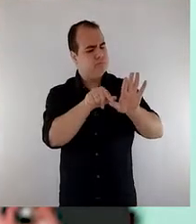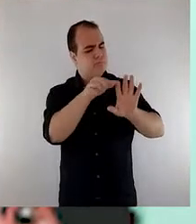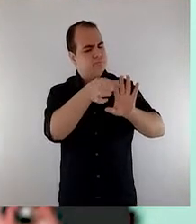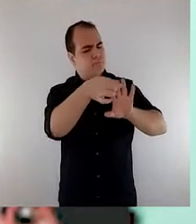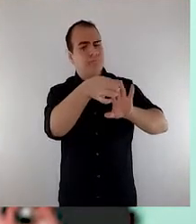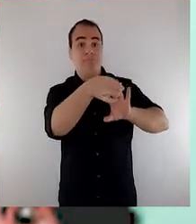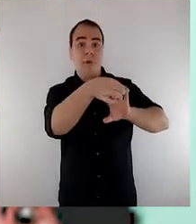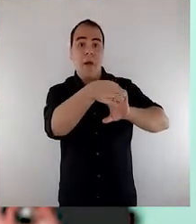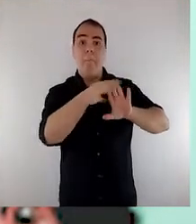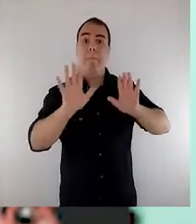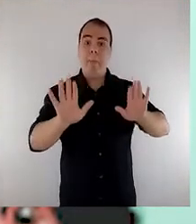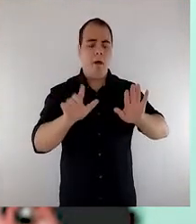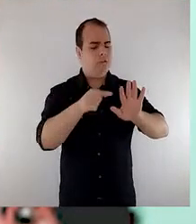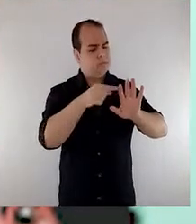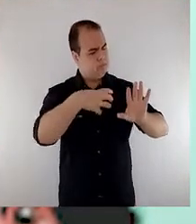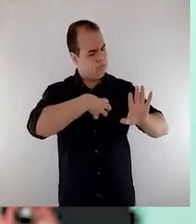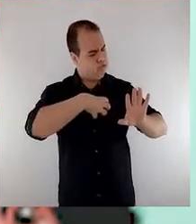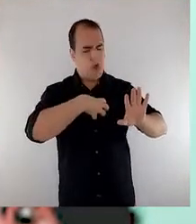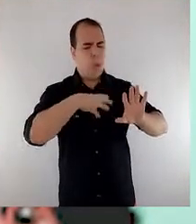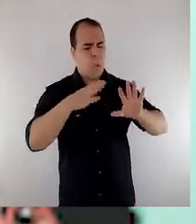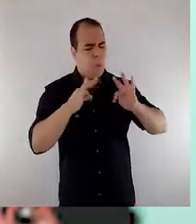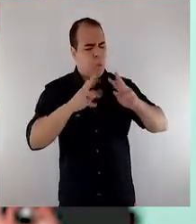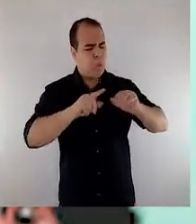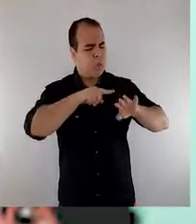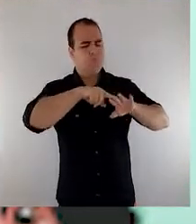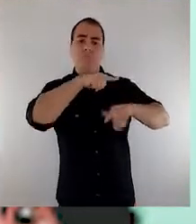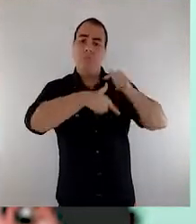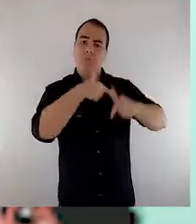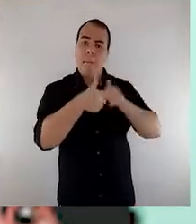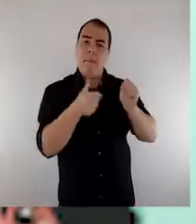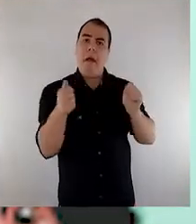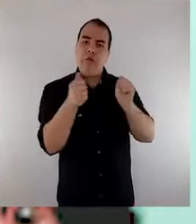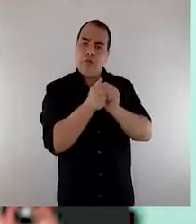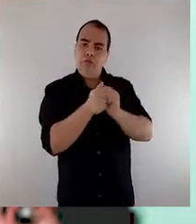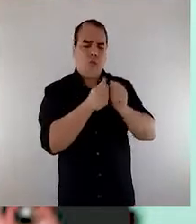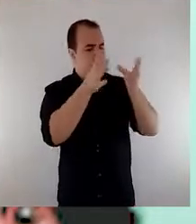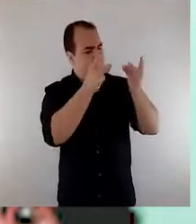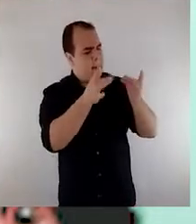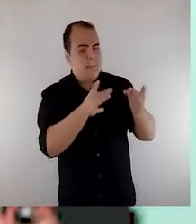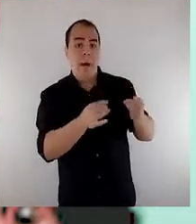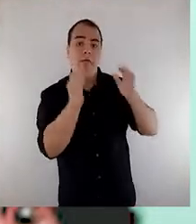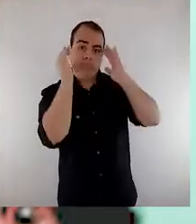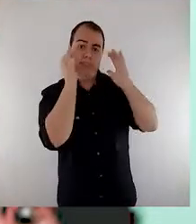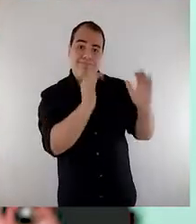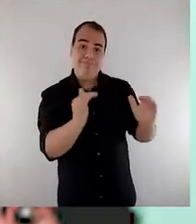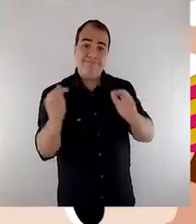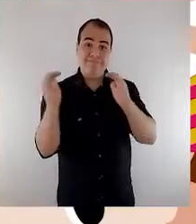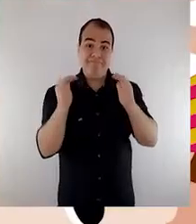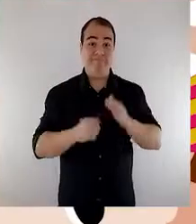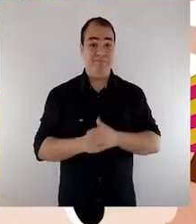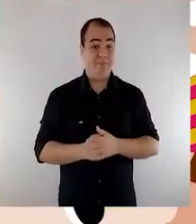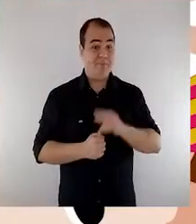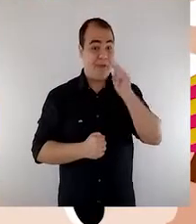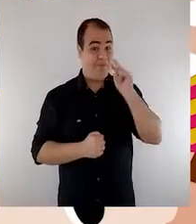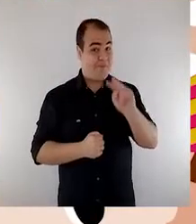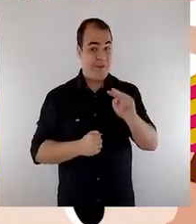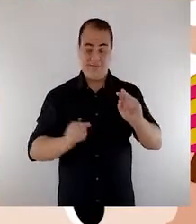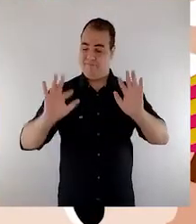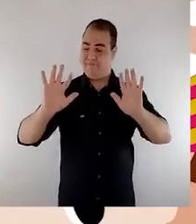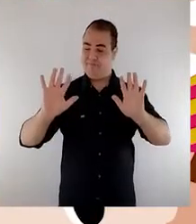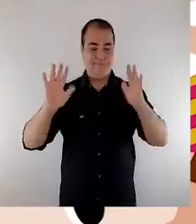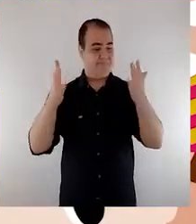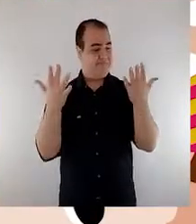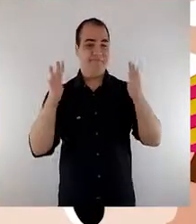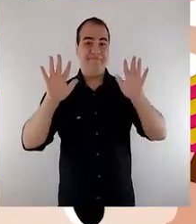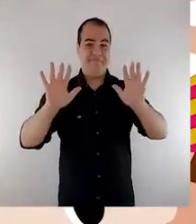outros. Mas independente do seu formato, todos trabalham juntos, respeitando suas características. Está vendo essas mãos